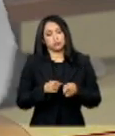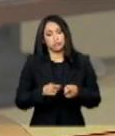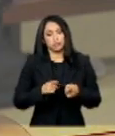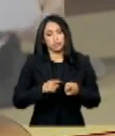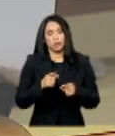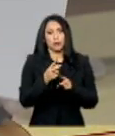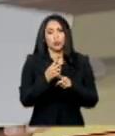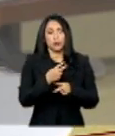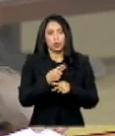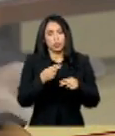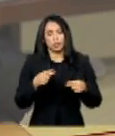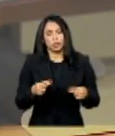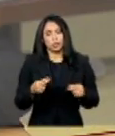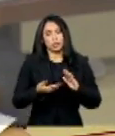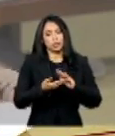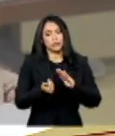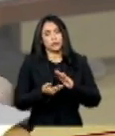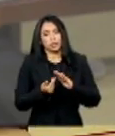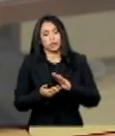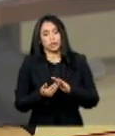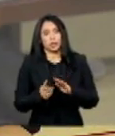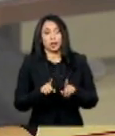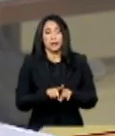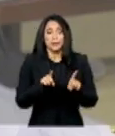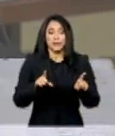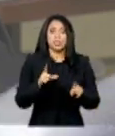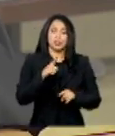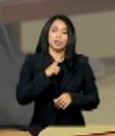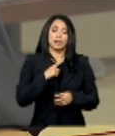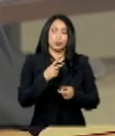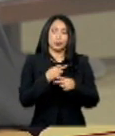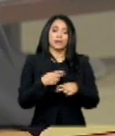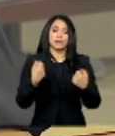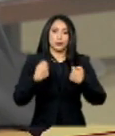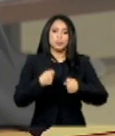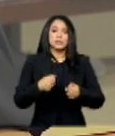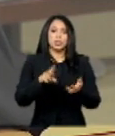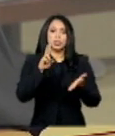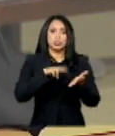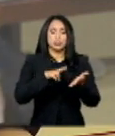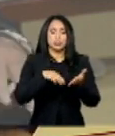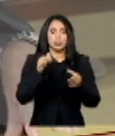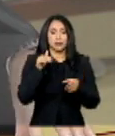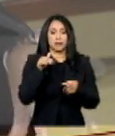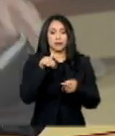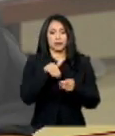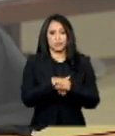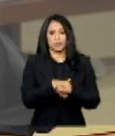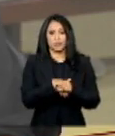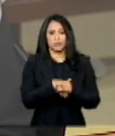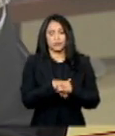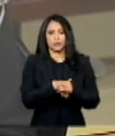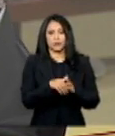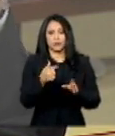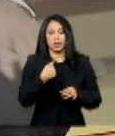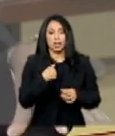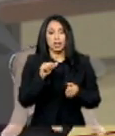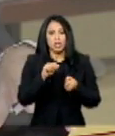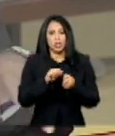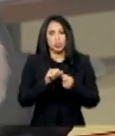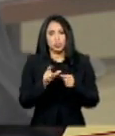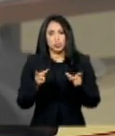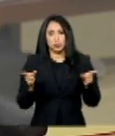eu me sinto no dever de algumas partes que no voto então eu fiz uma síntese